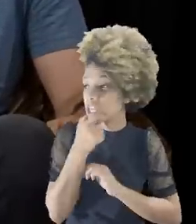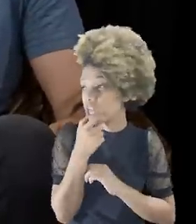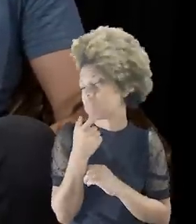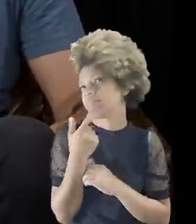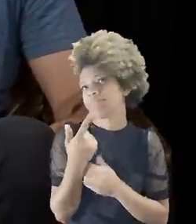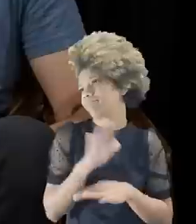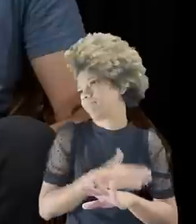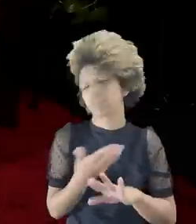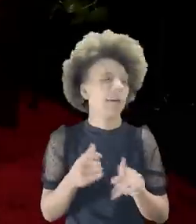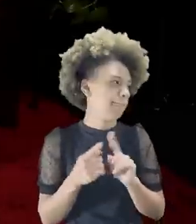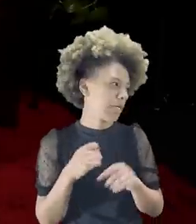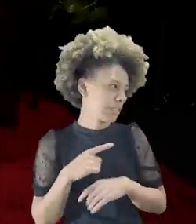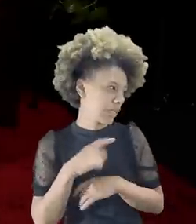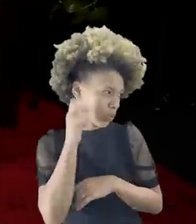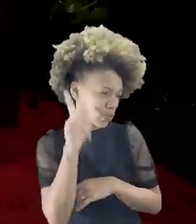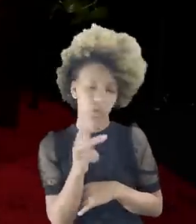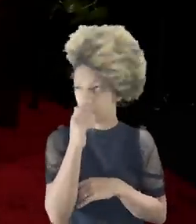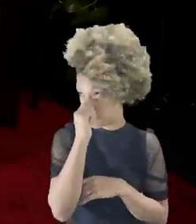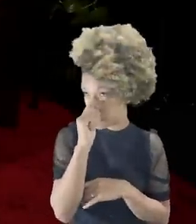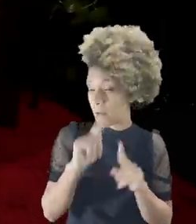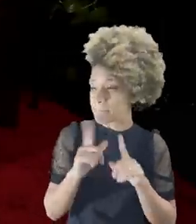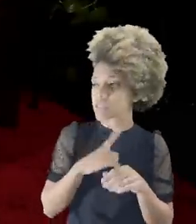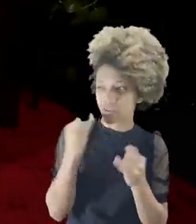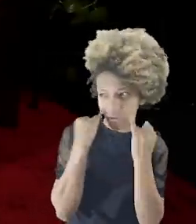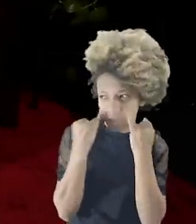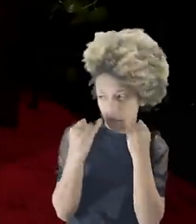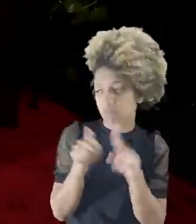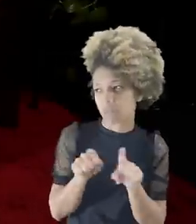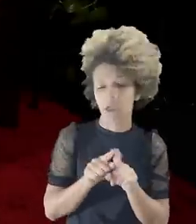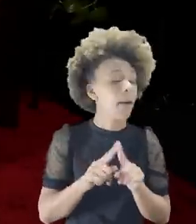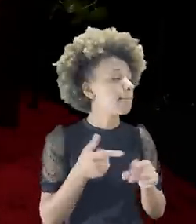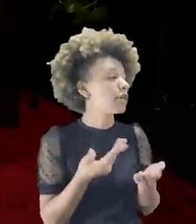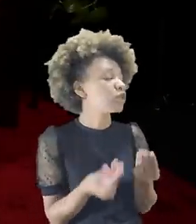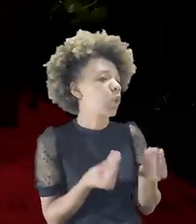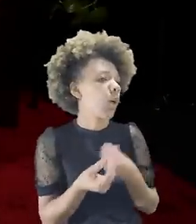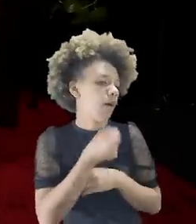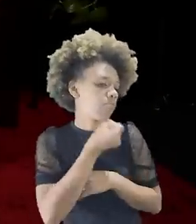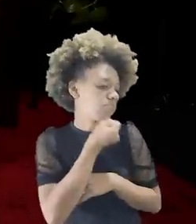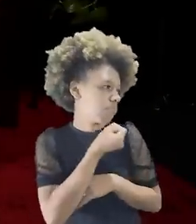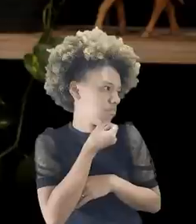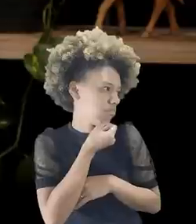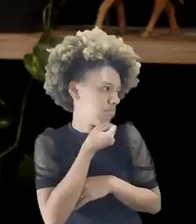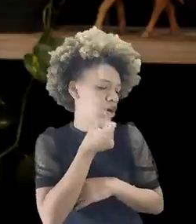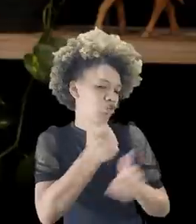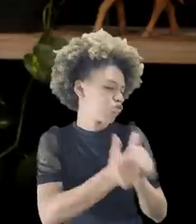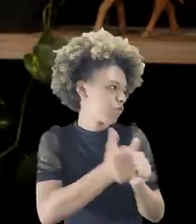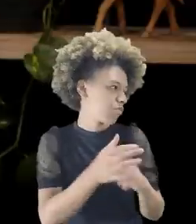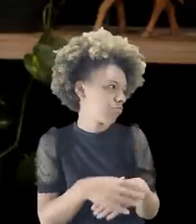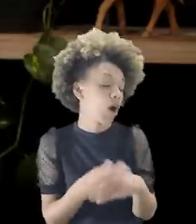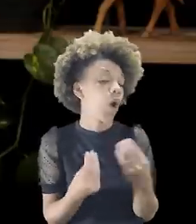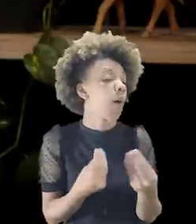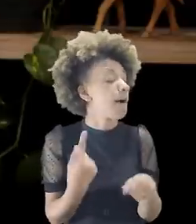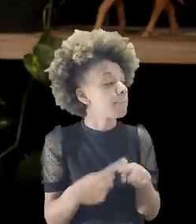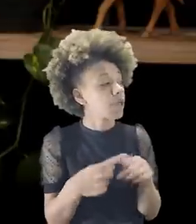o dia inteiro você acaba pegando até mesmo porque são de informação mesmo e como é ser comentarista porque assim é uma pergunta interessante